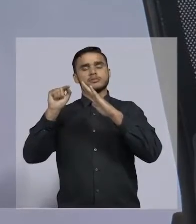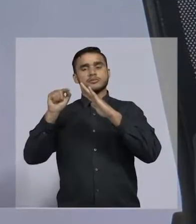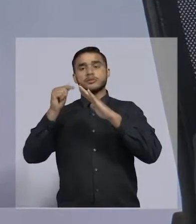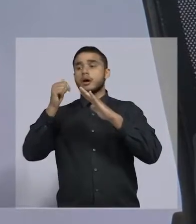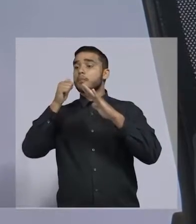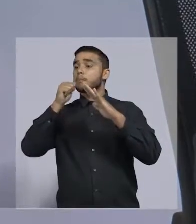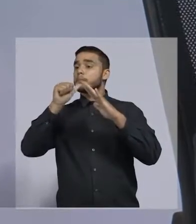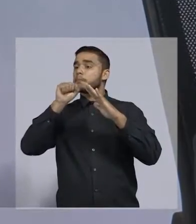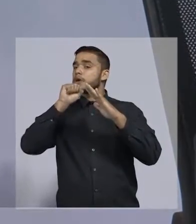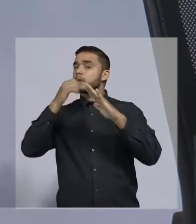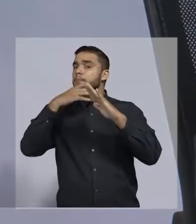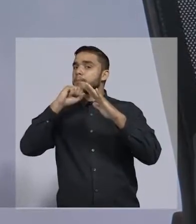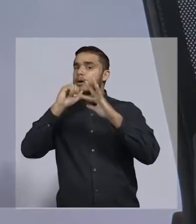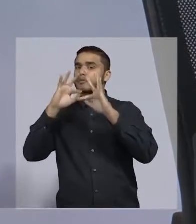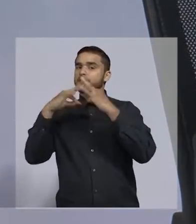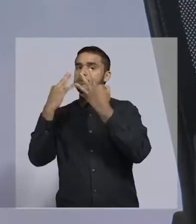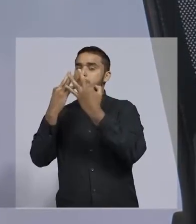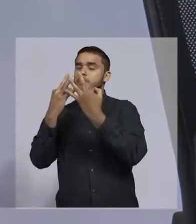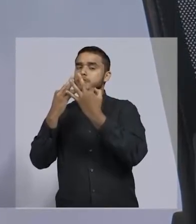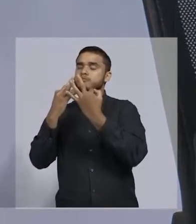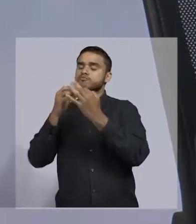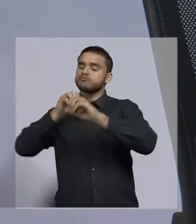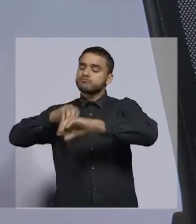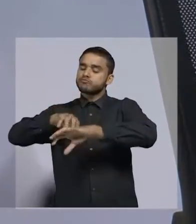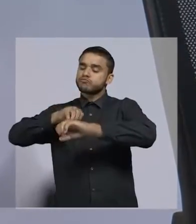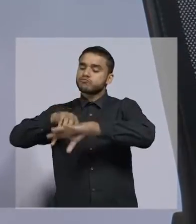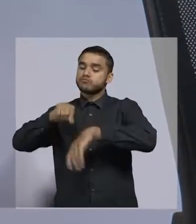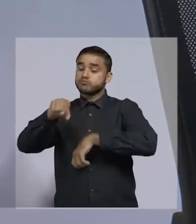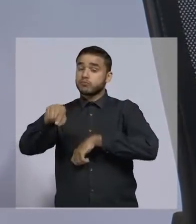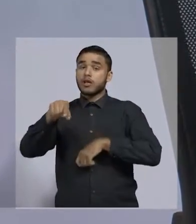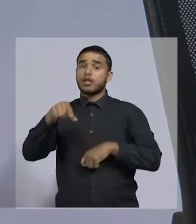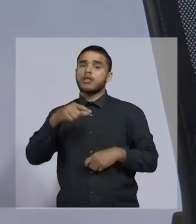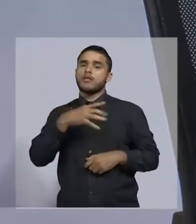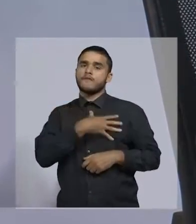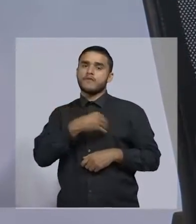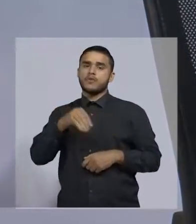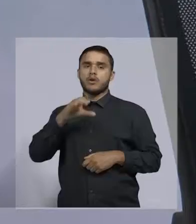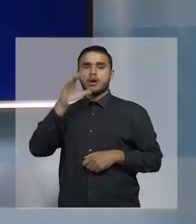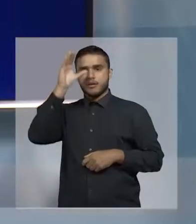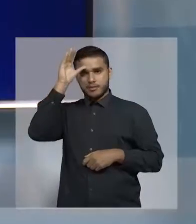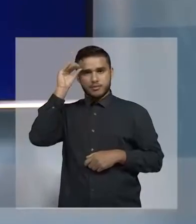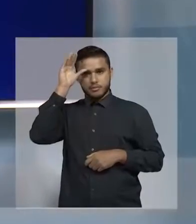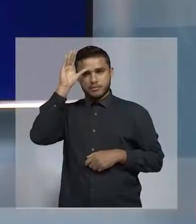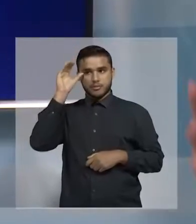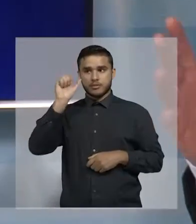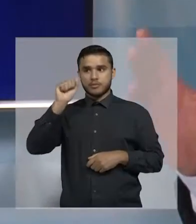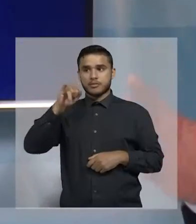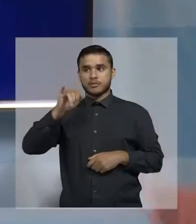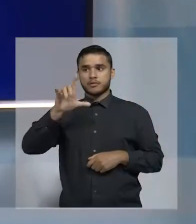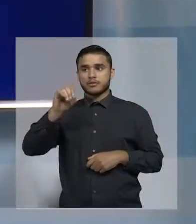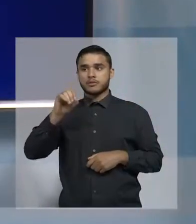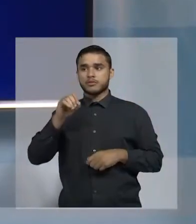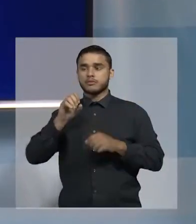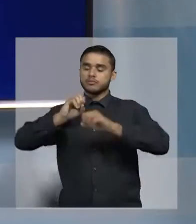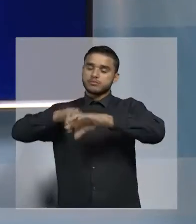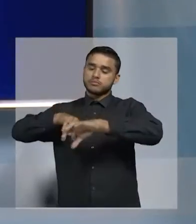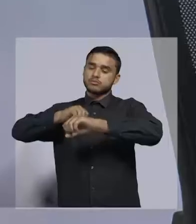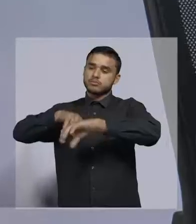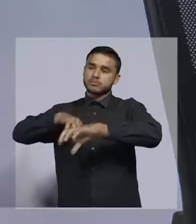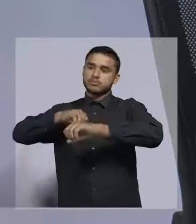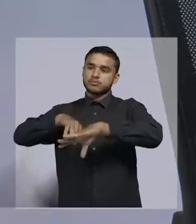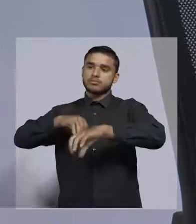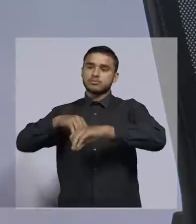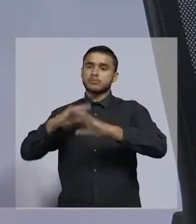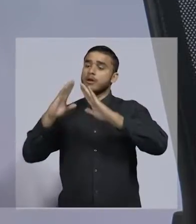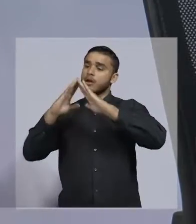berço, né? O berço. Eu não digo berço que parece outra coisa, negócio de nobre. Não, mas de casa.